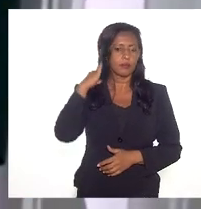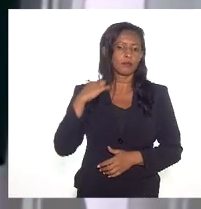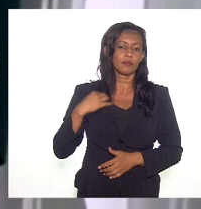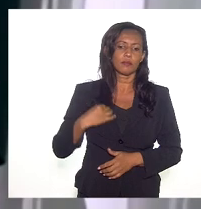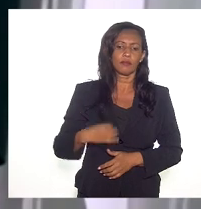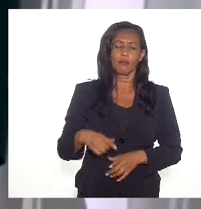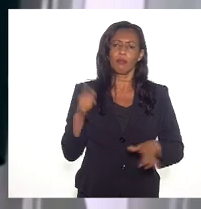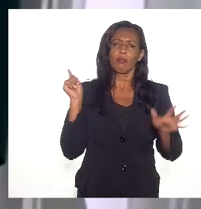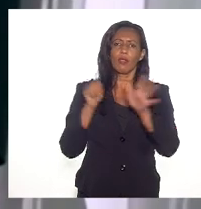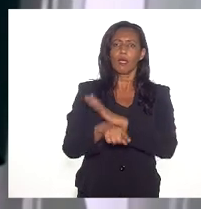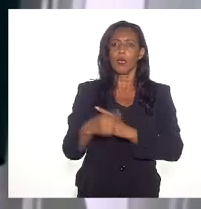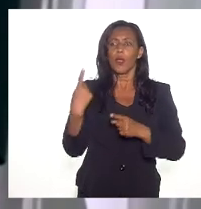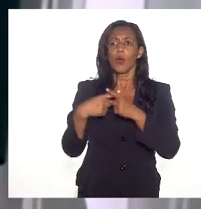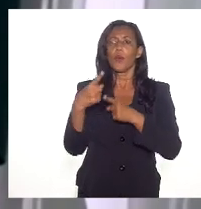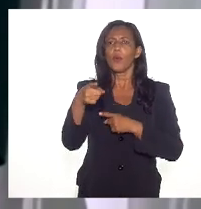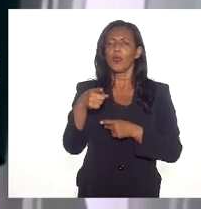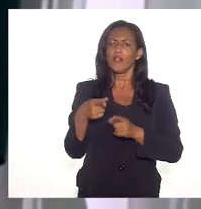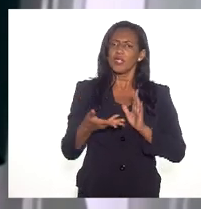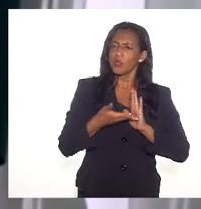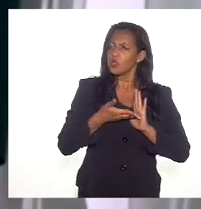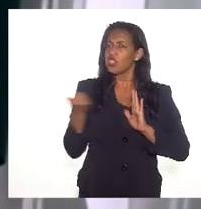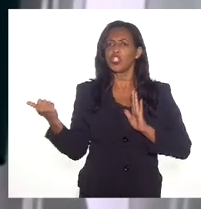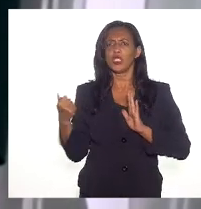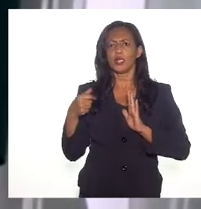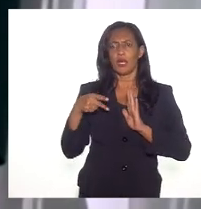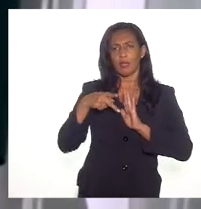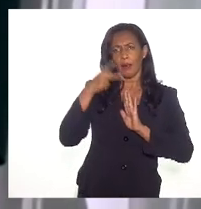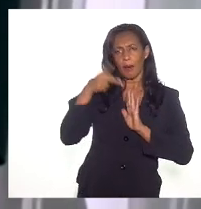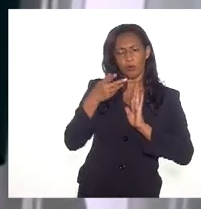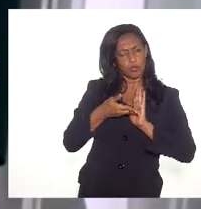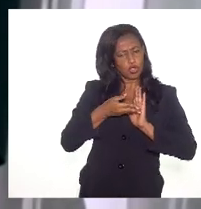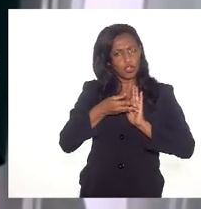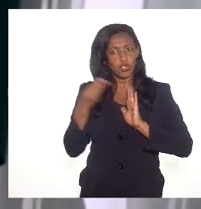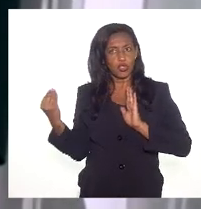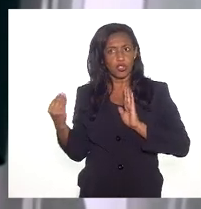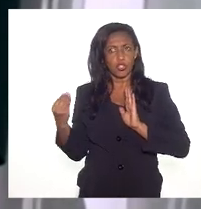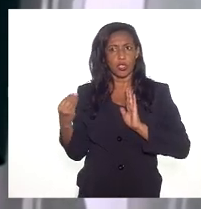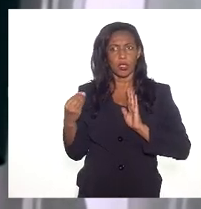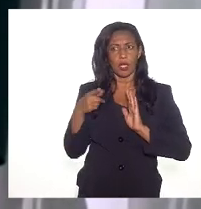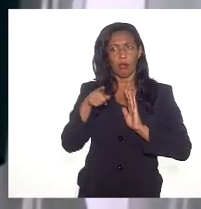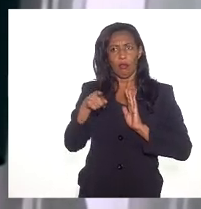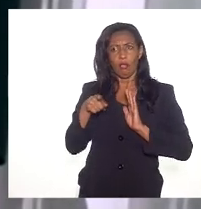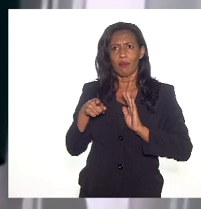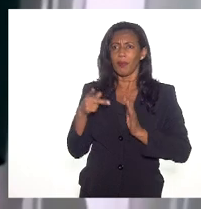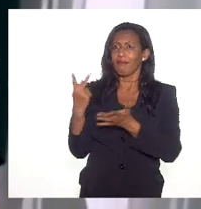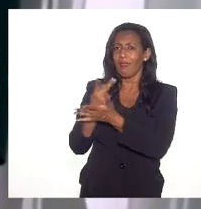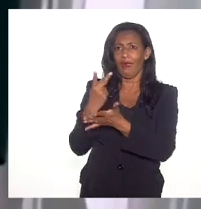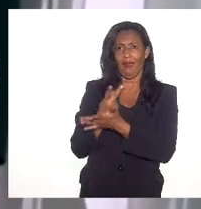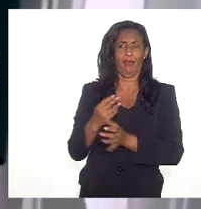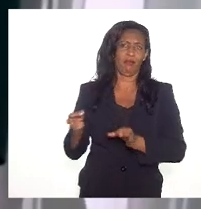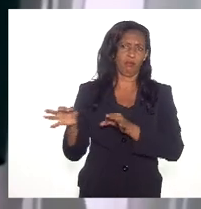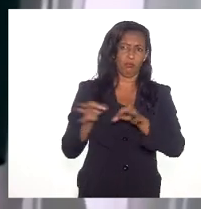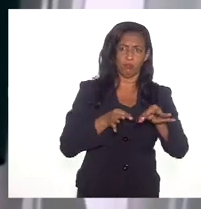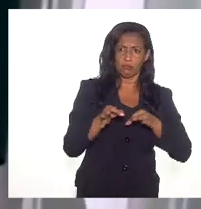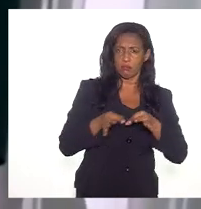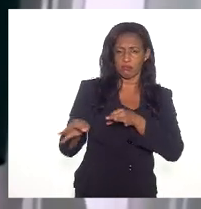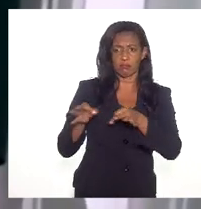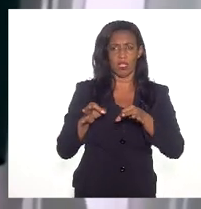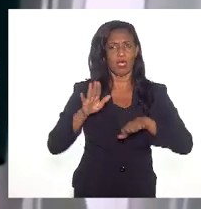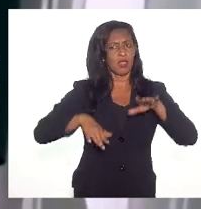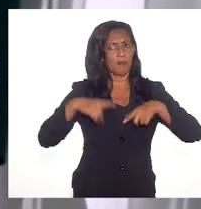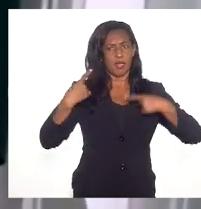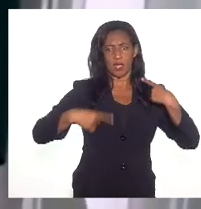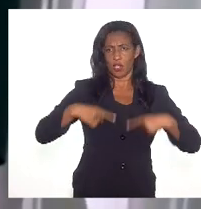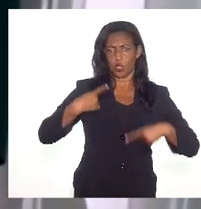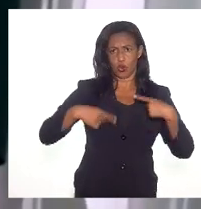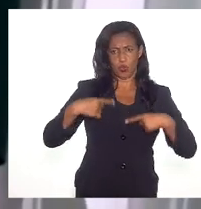tira de pauta e fundamenta juridicamente de outra forma? Porque a fundamentação do projeto está errada, né? Independentemente da discussão do